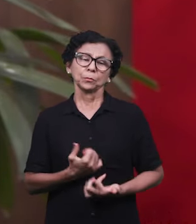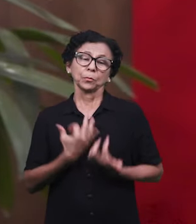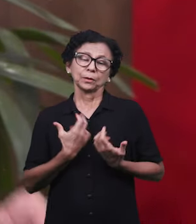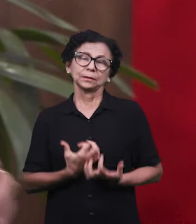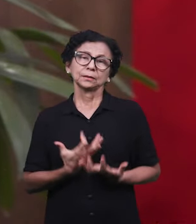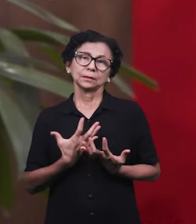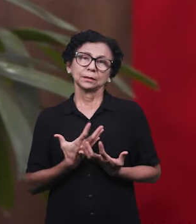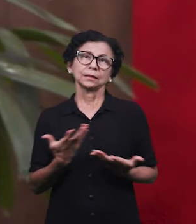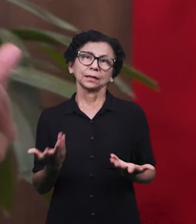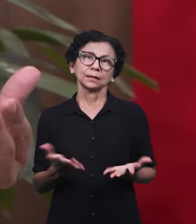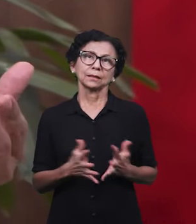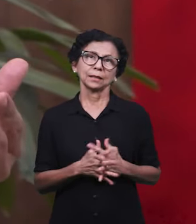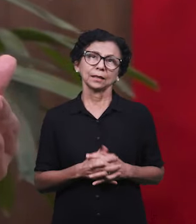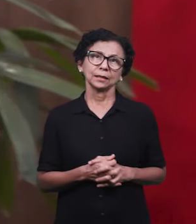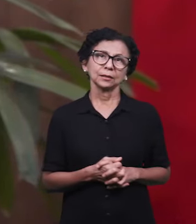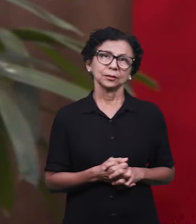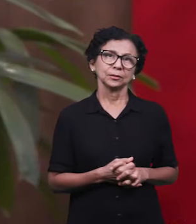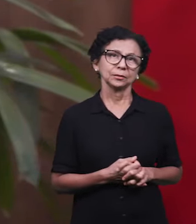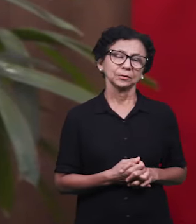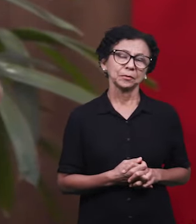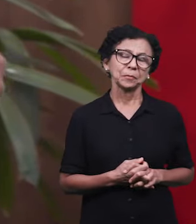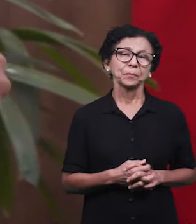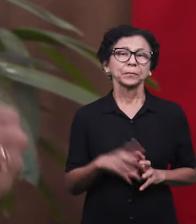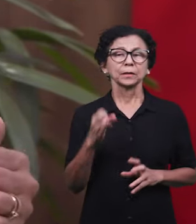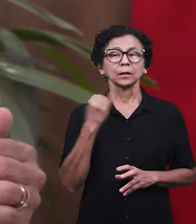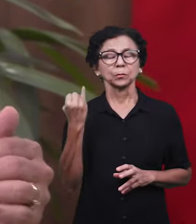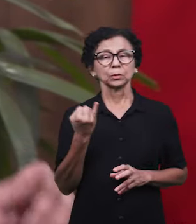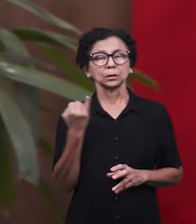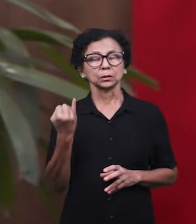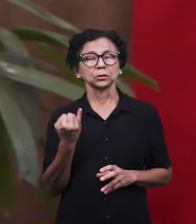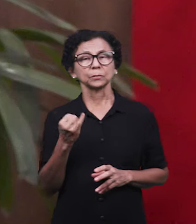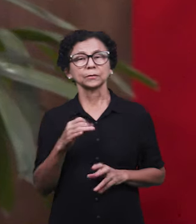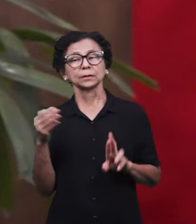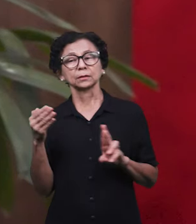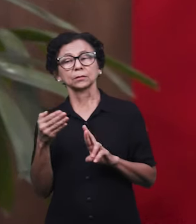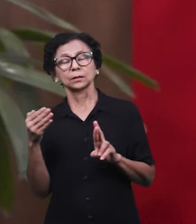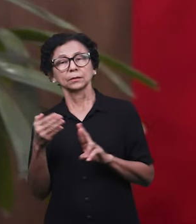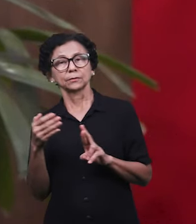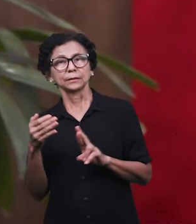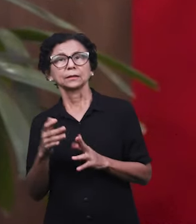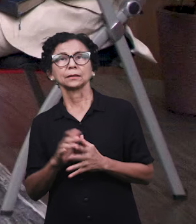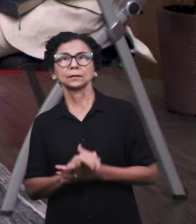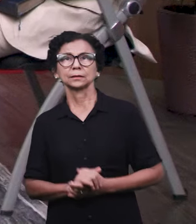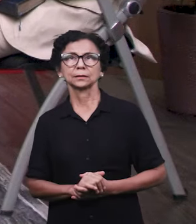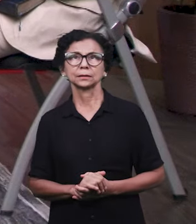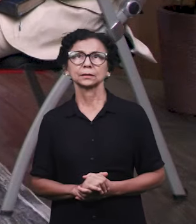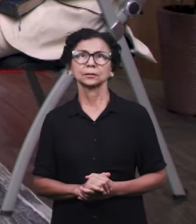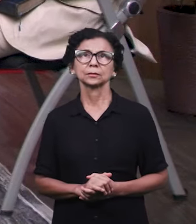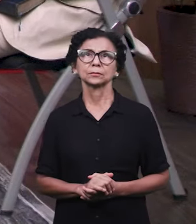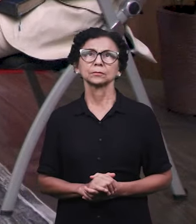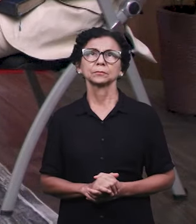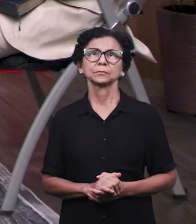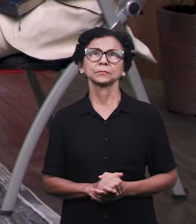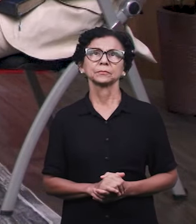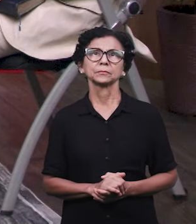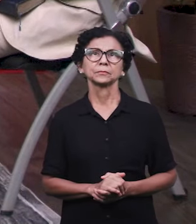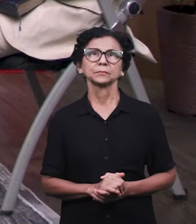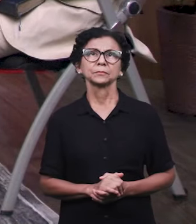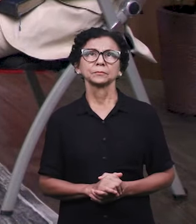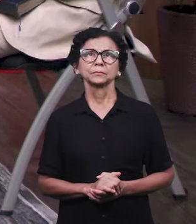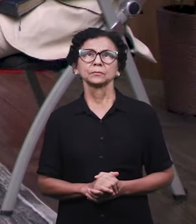referência, porque se a ideia é ampliar as referências, a gente também vai atrás da referência que nos interessa, não é? É importante dizer